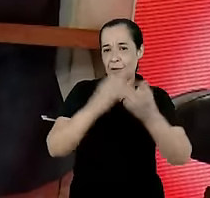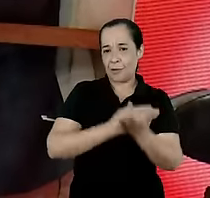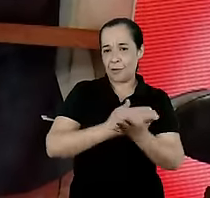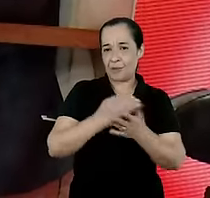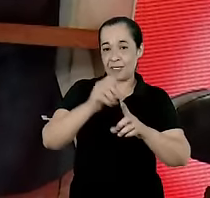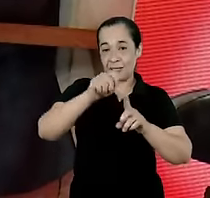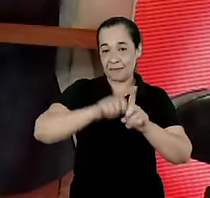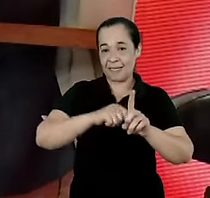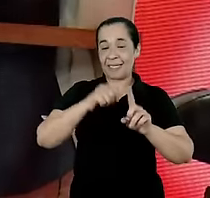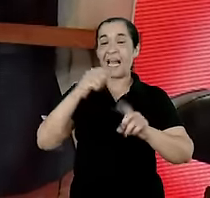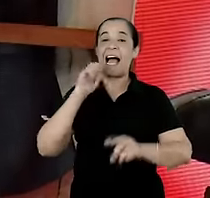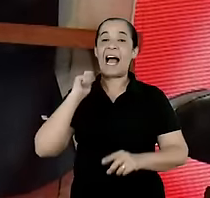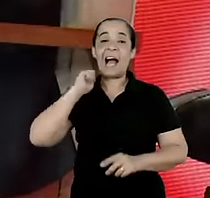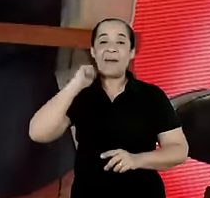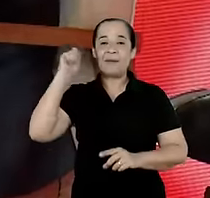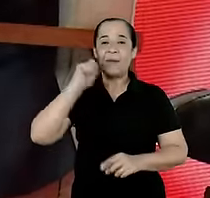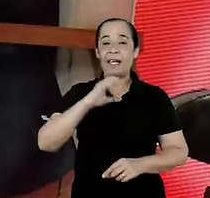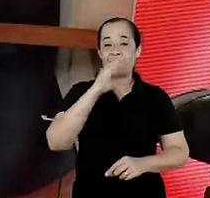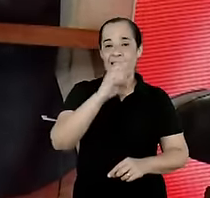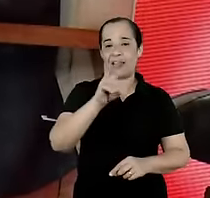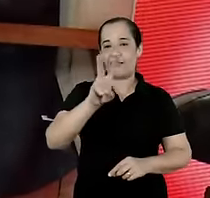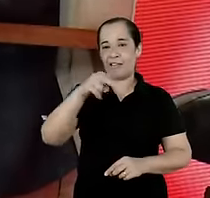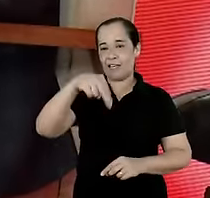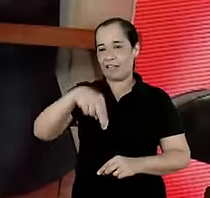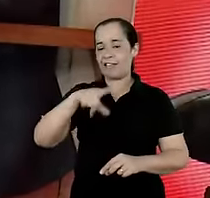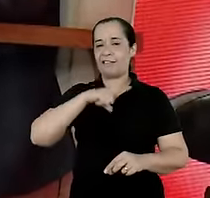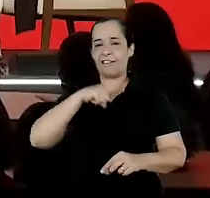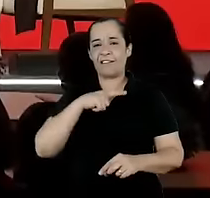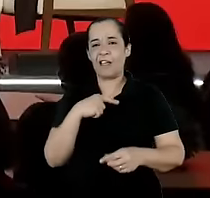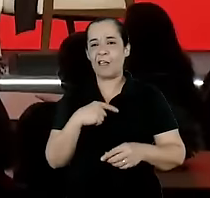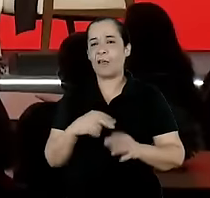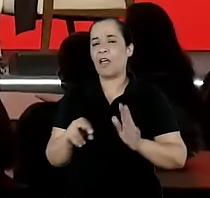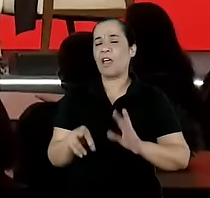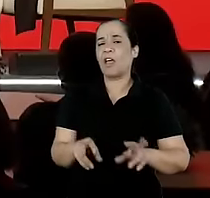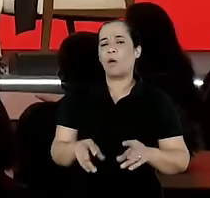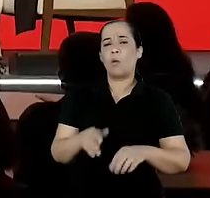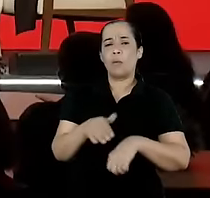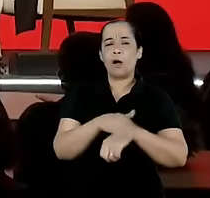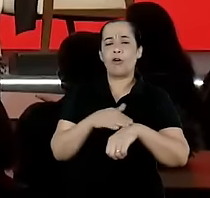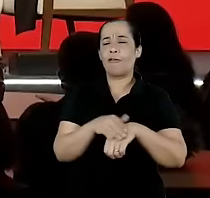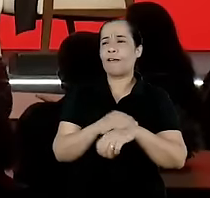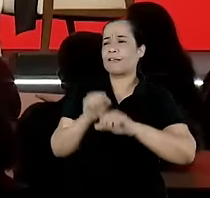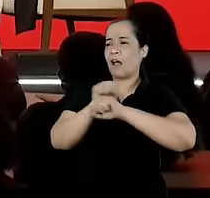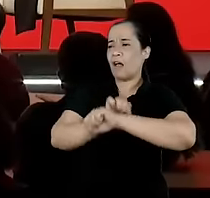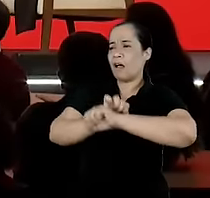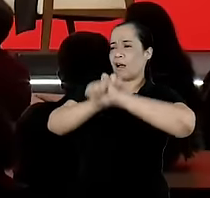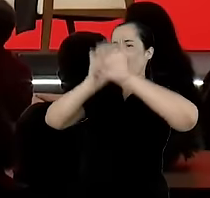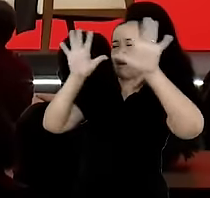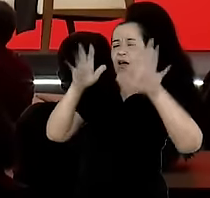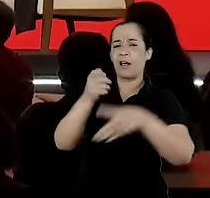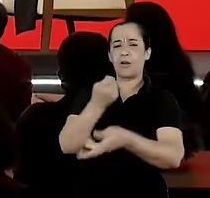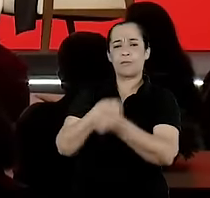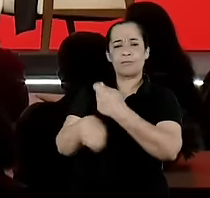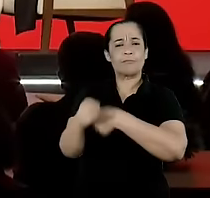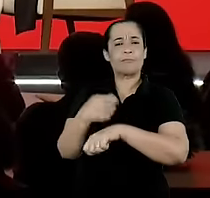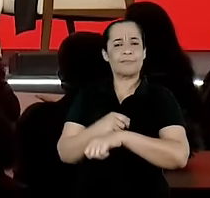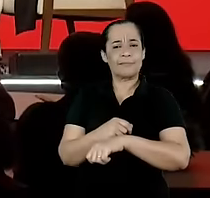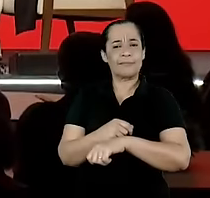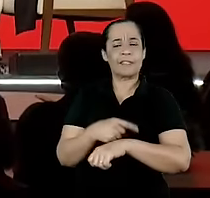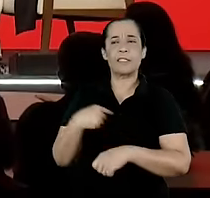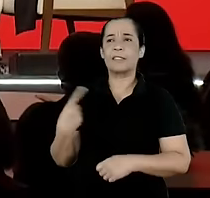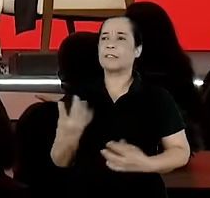conduzido uma pauta de muita abertura e muito diálogo com mercado e a gente tá sim sensível ao fato de que com a reforma